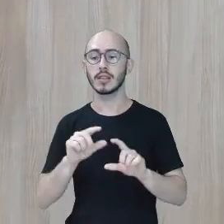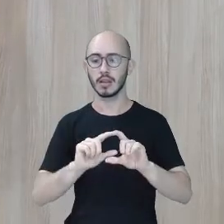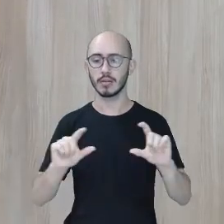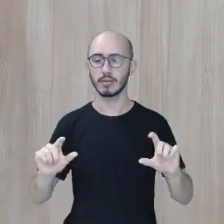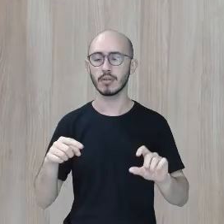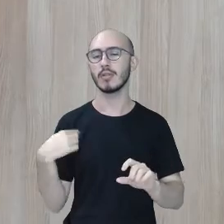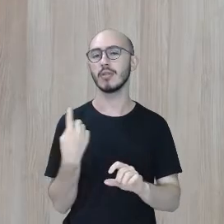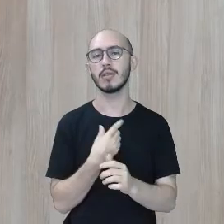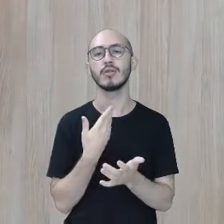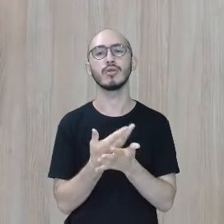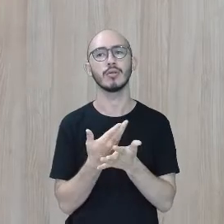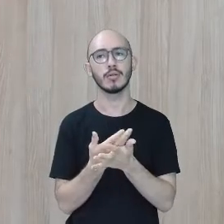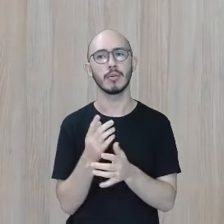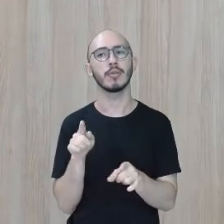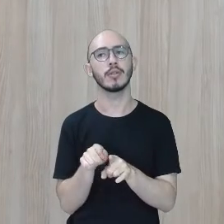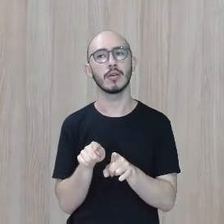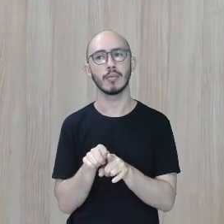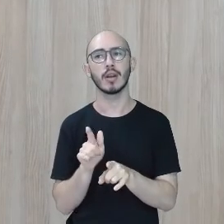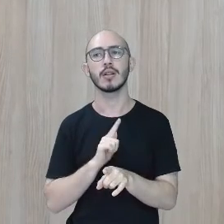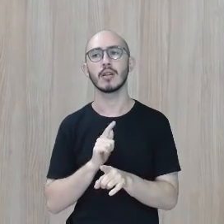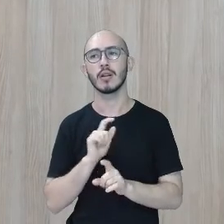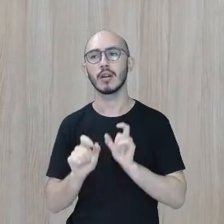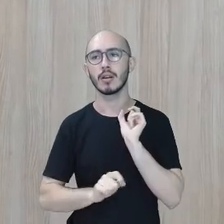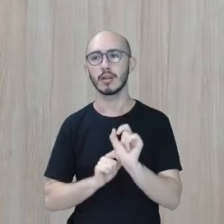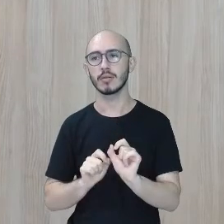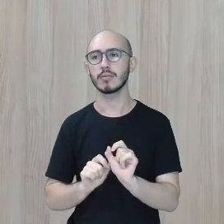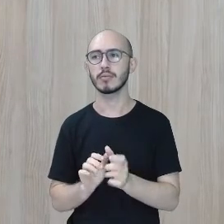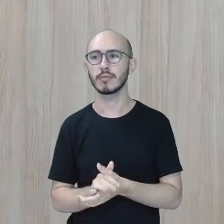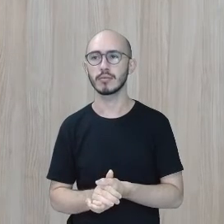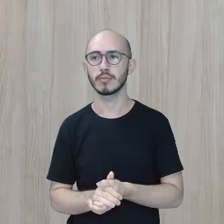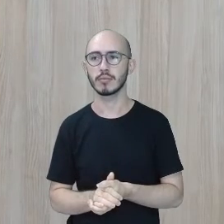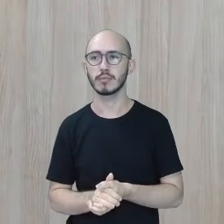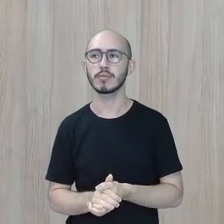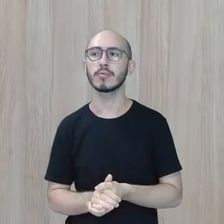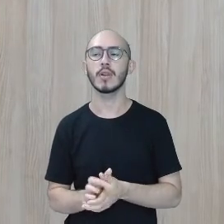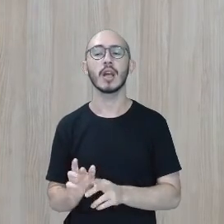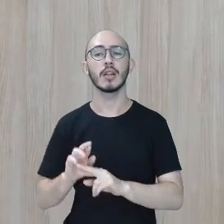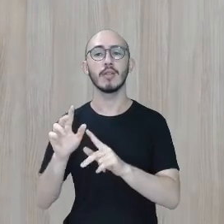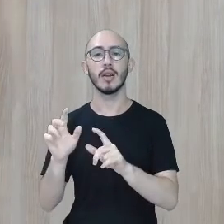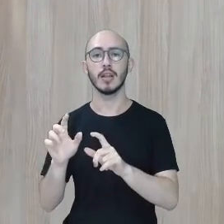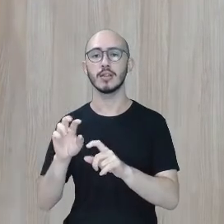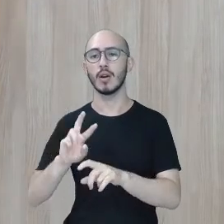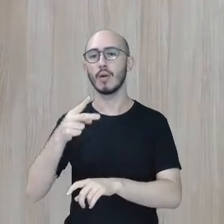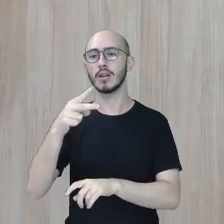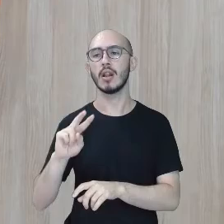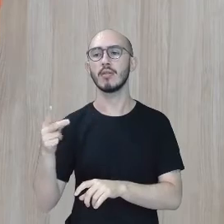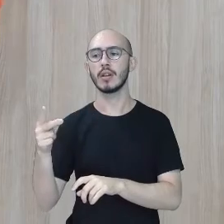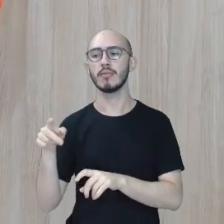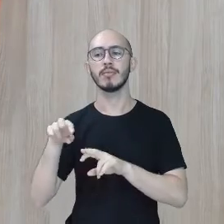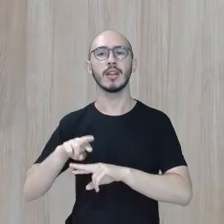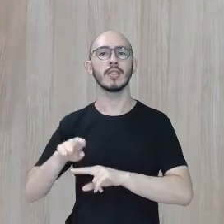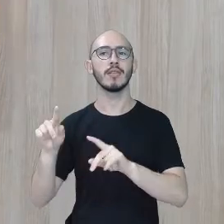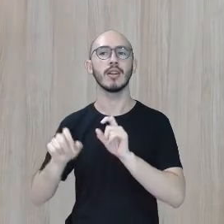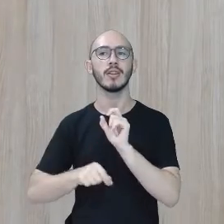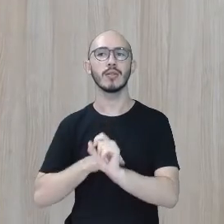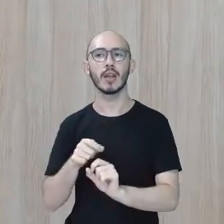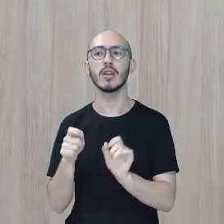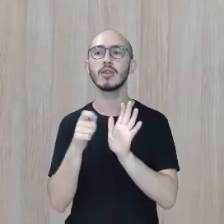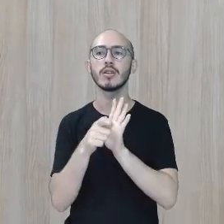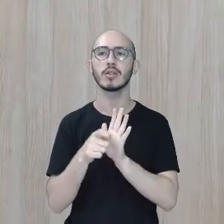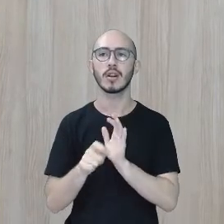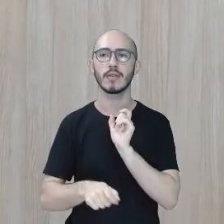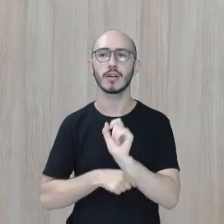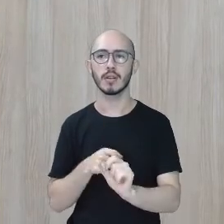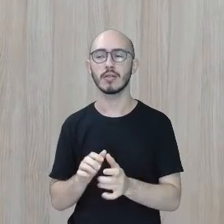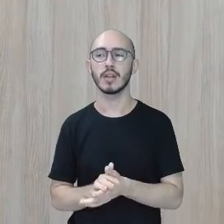falou sobre ele, tá? Eu tenho a diferença do quadrado de dois termos, e aí eu escrevo como o produto de